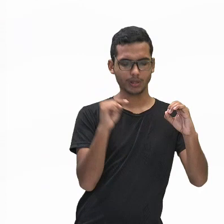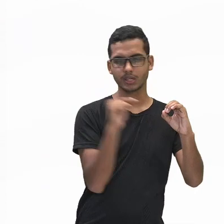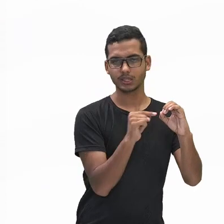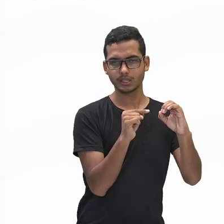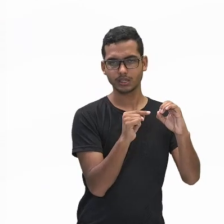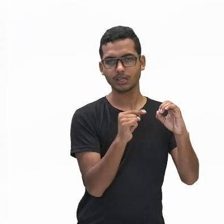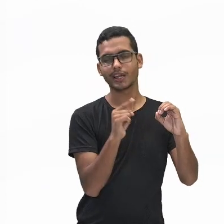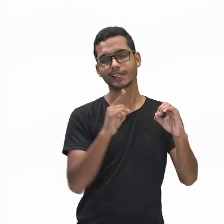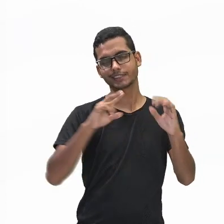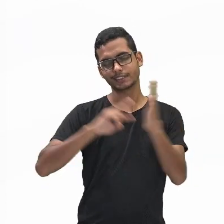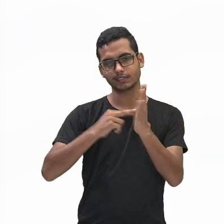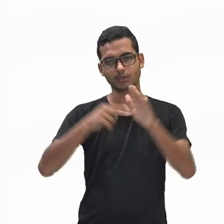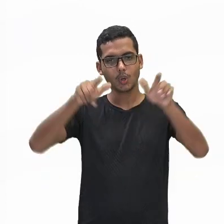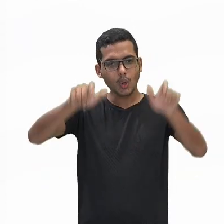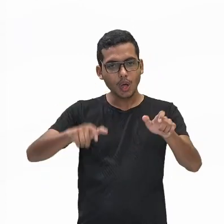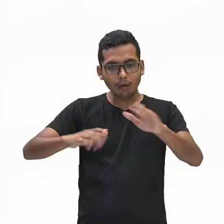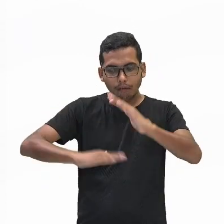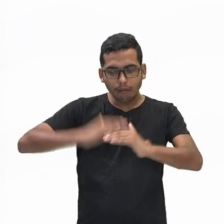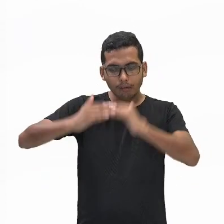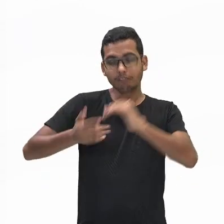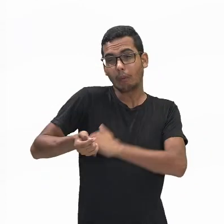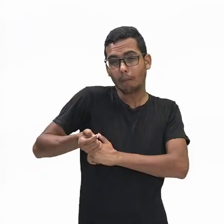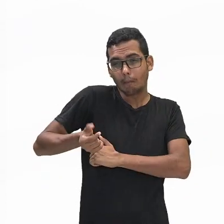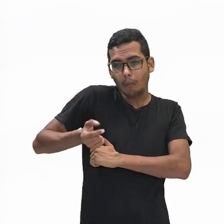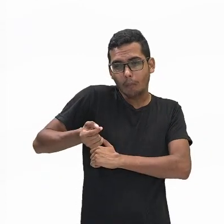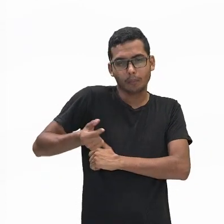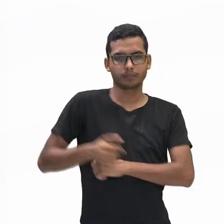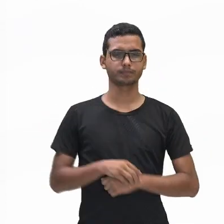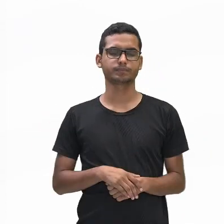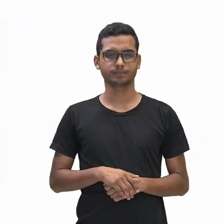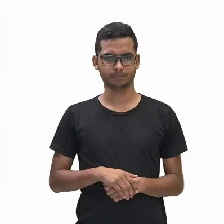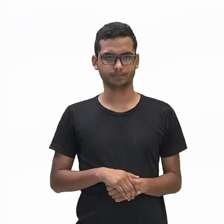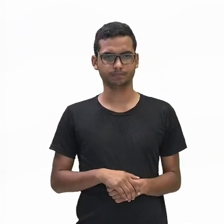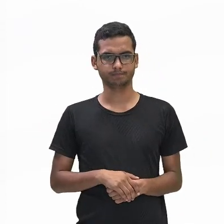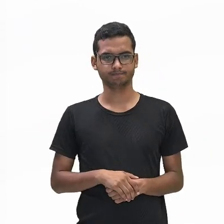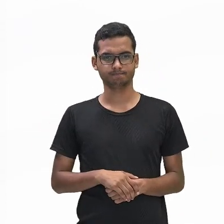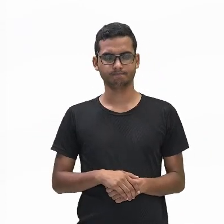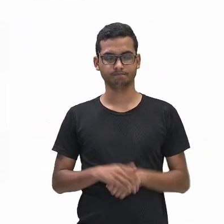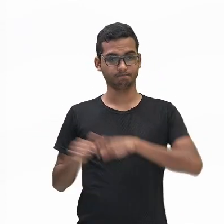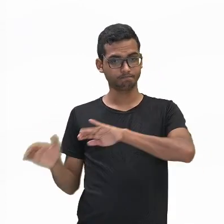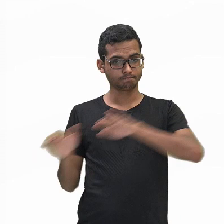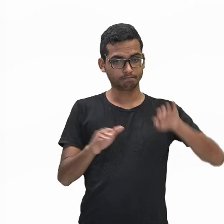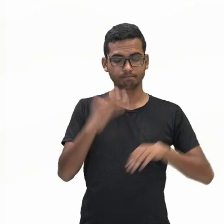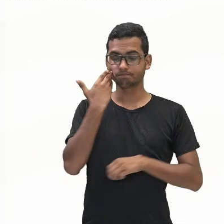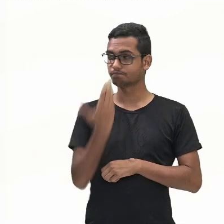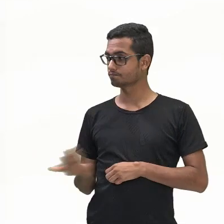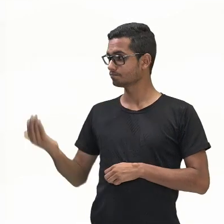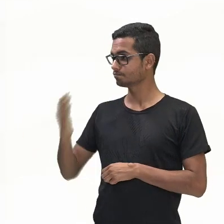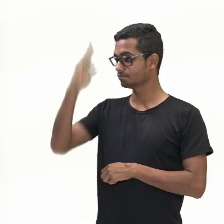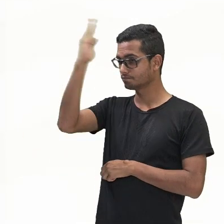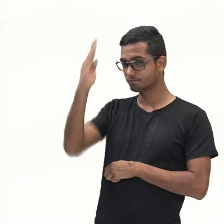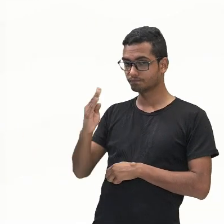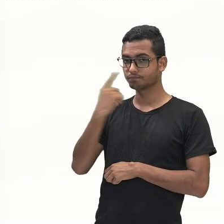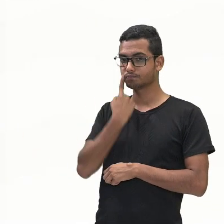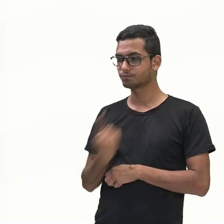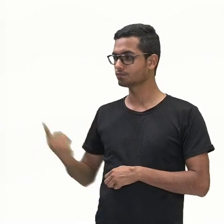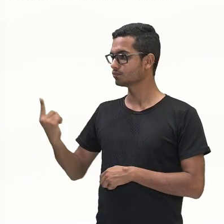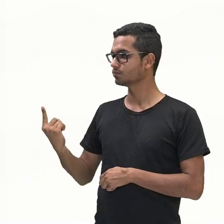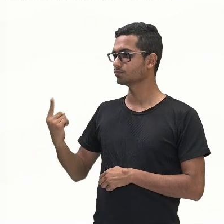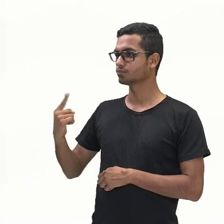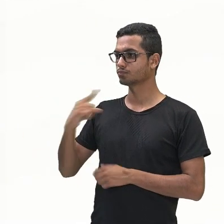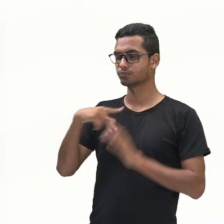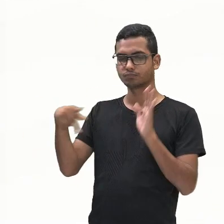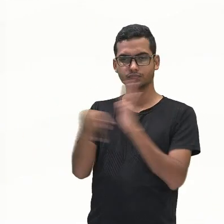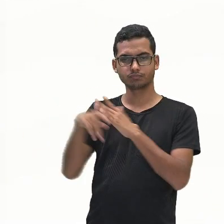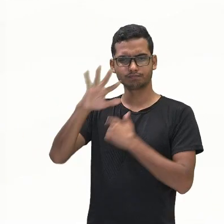nós temos aí o mapa do Brasil, né? E nós temos aí os dados com relação a cada um dos estados,